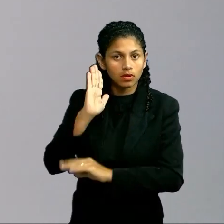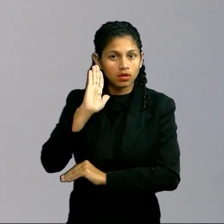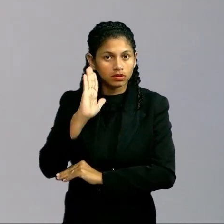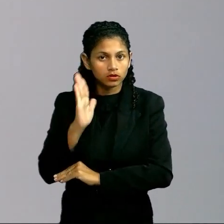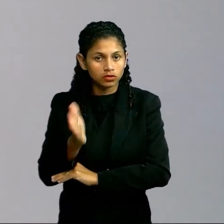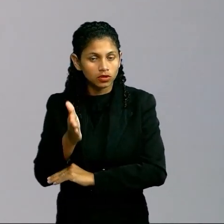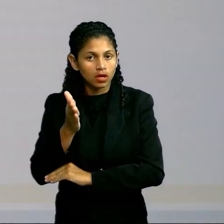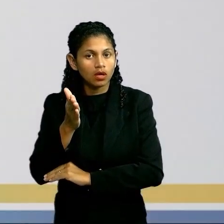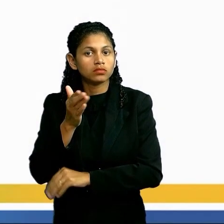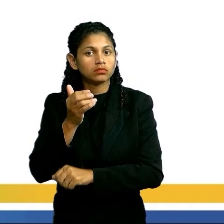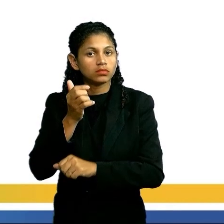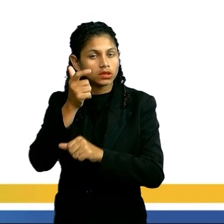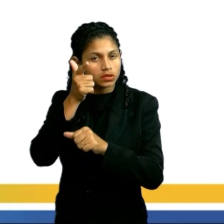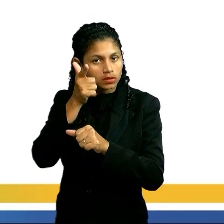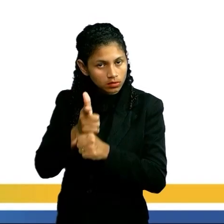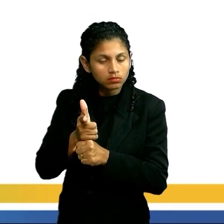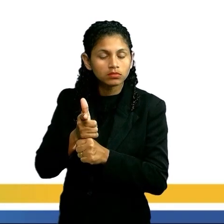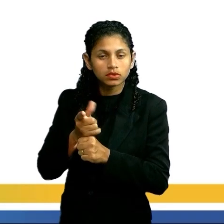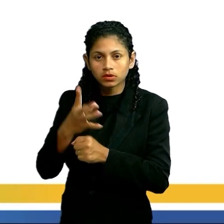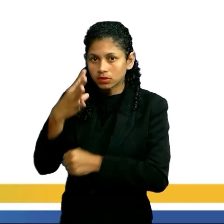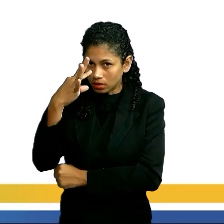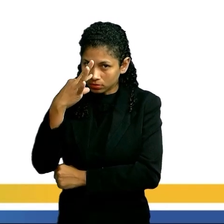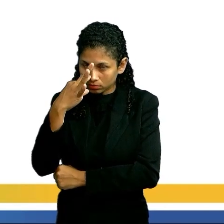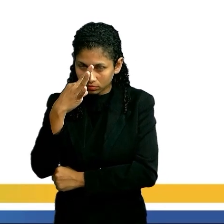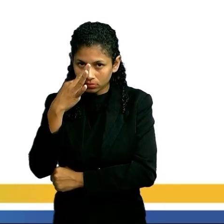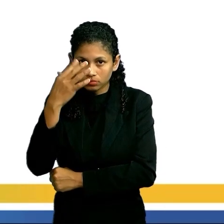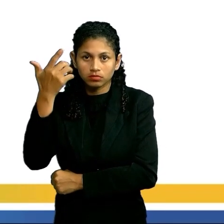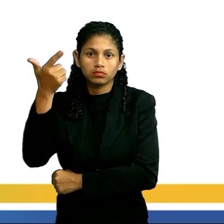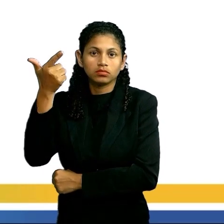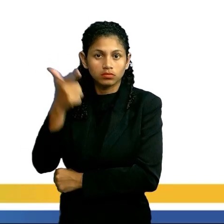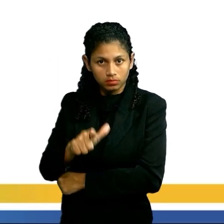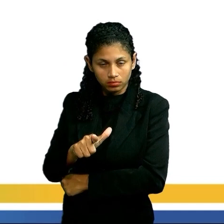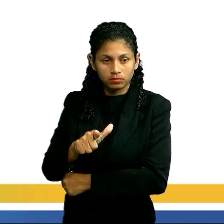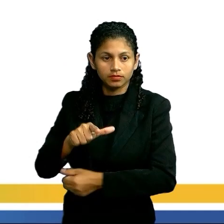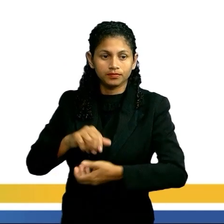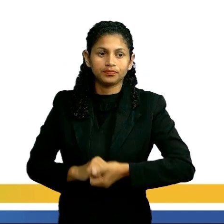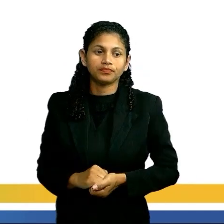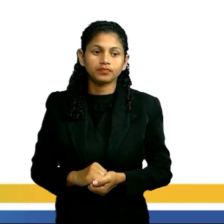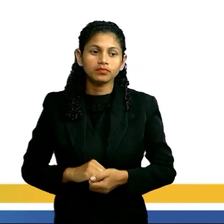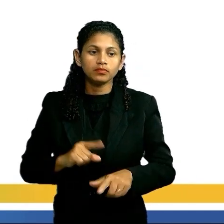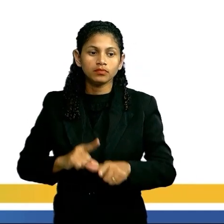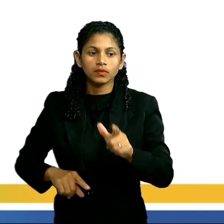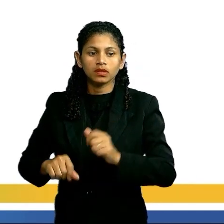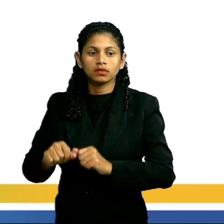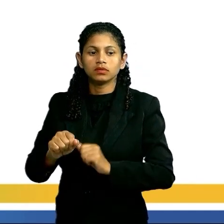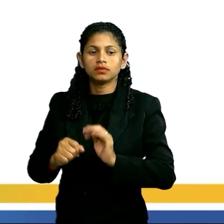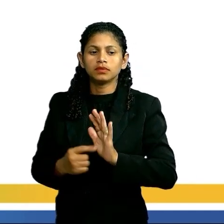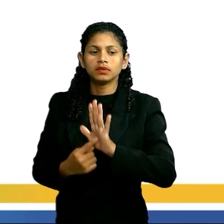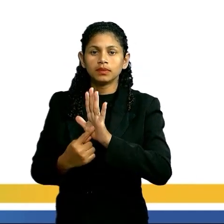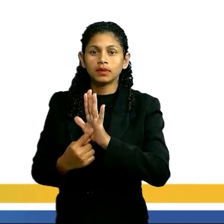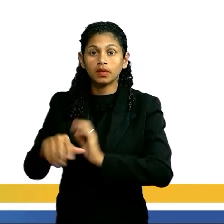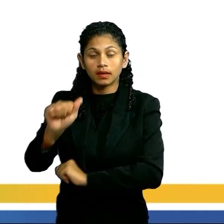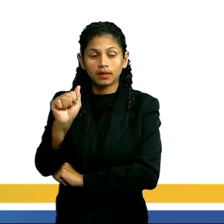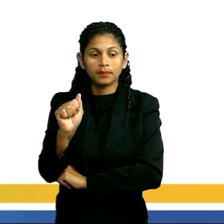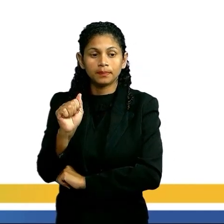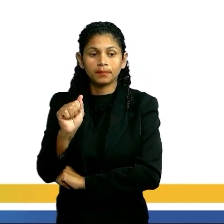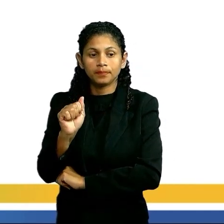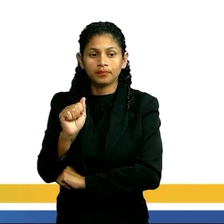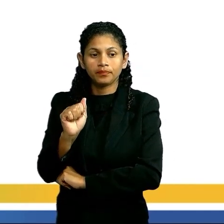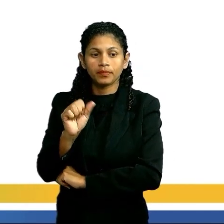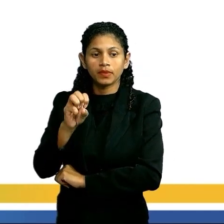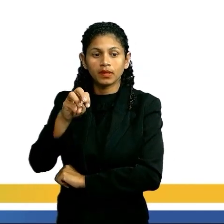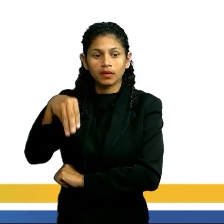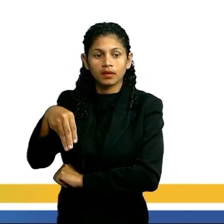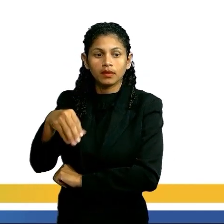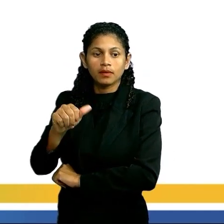esses conceitos aí. Então, vamos lá. A alternativa A informa que essa